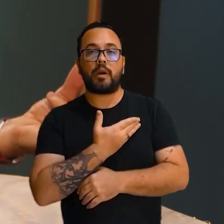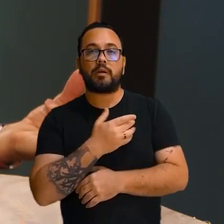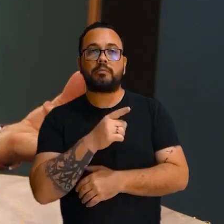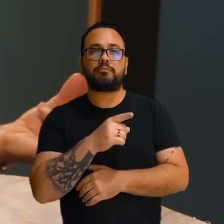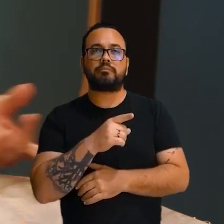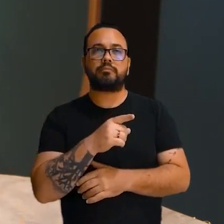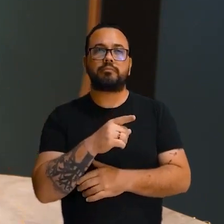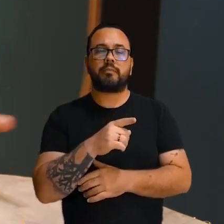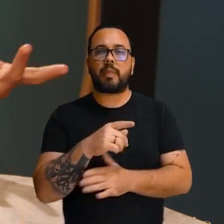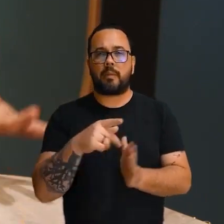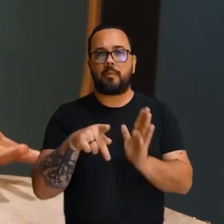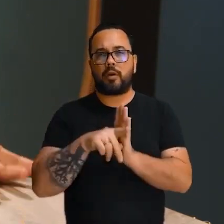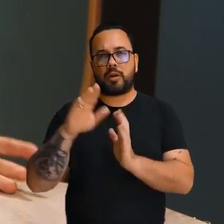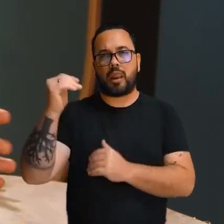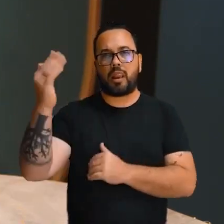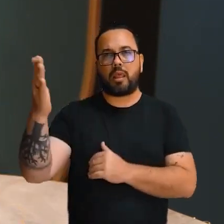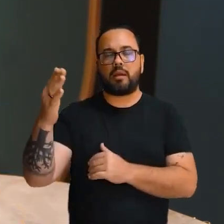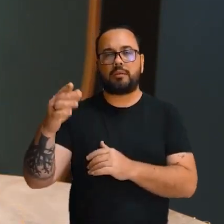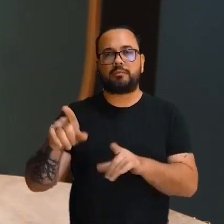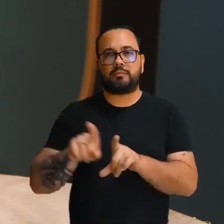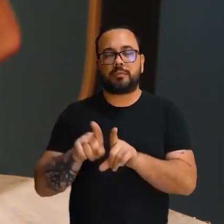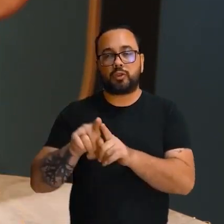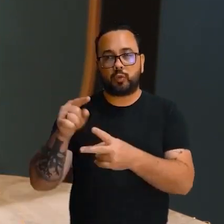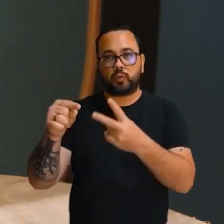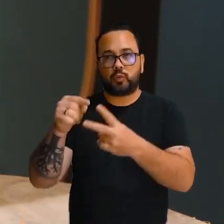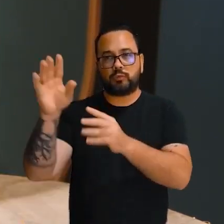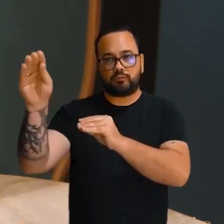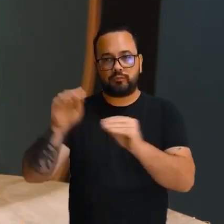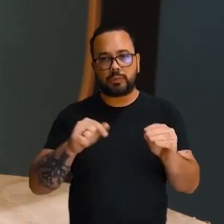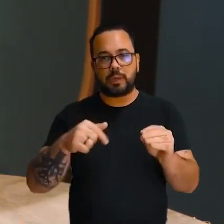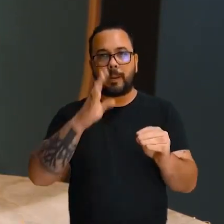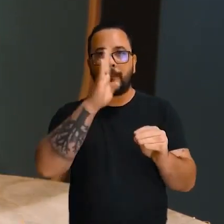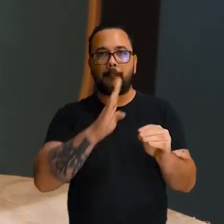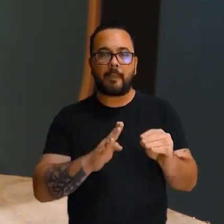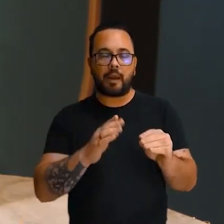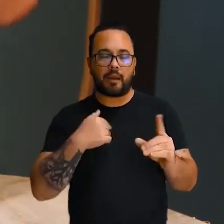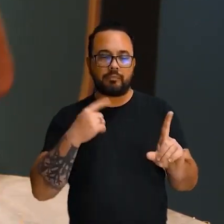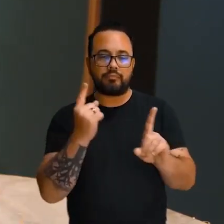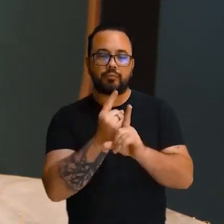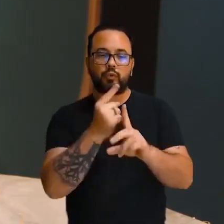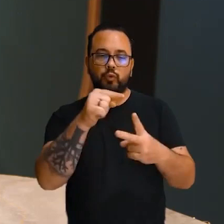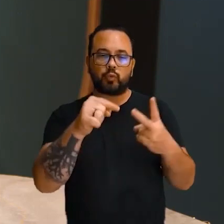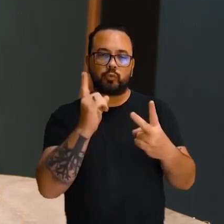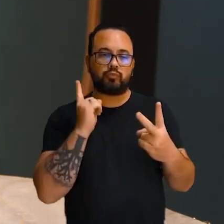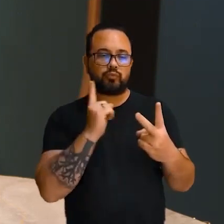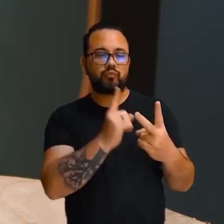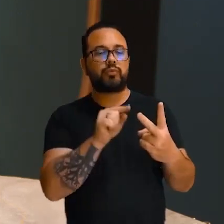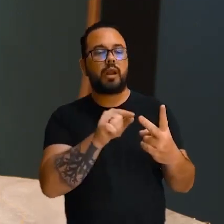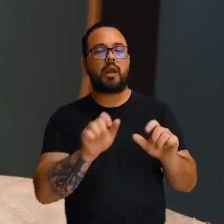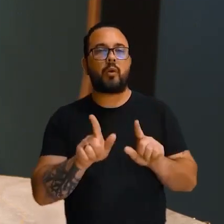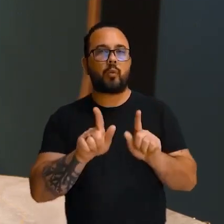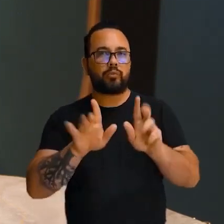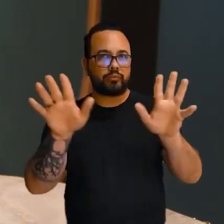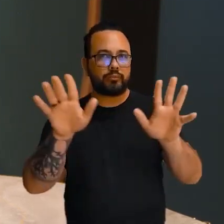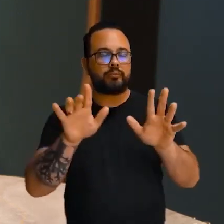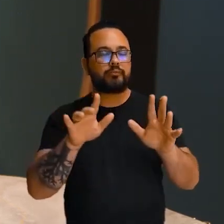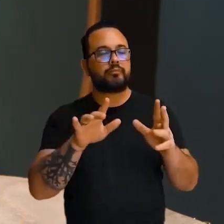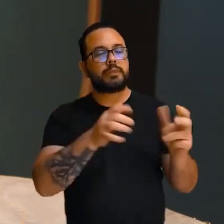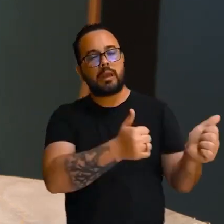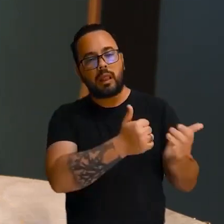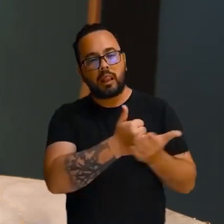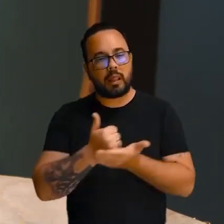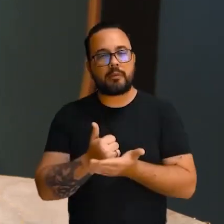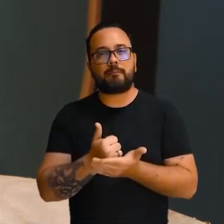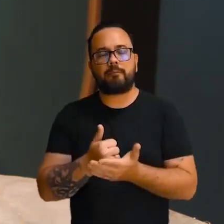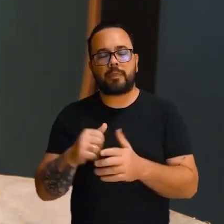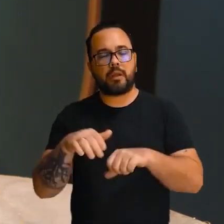que é um romeno, que a esposa dele também é baixista, vieram ao Brasil. Fui pegar eles no Guarulhos, no aeroporto. Peguei. Estamos conversando, depois de